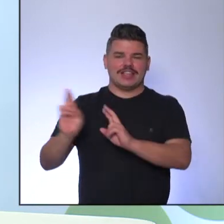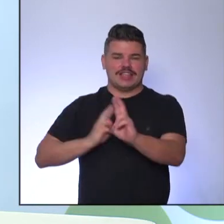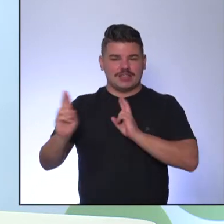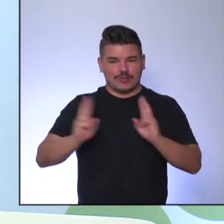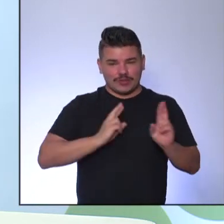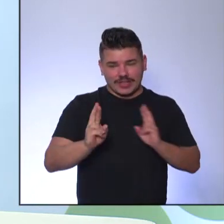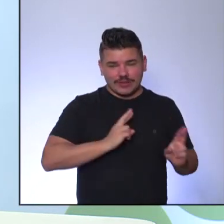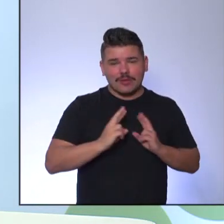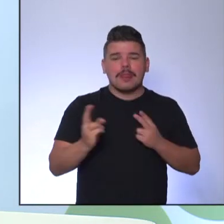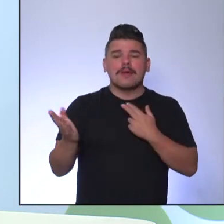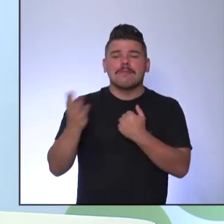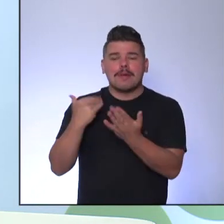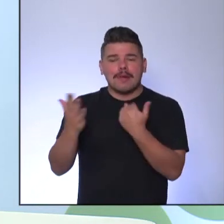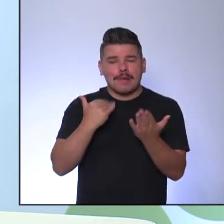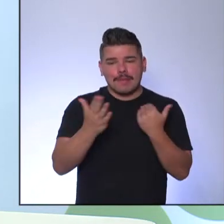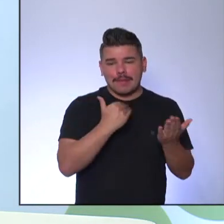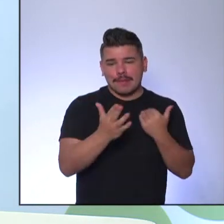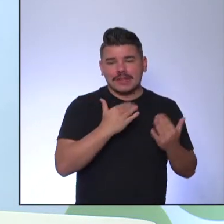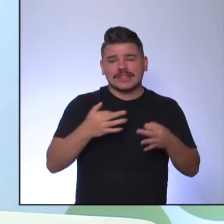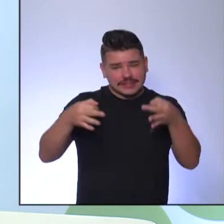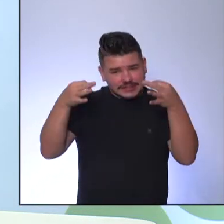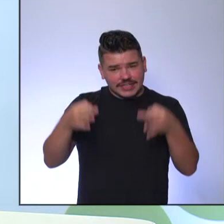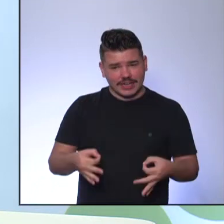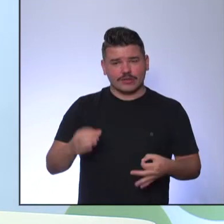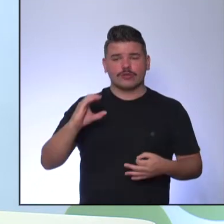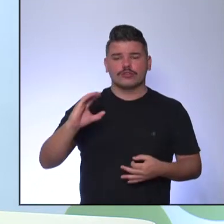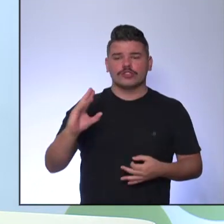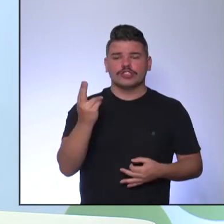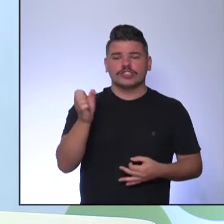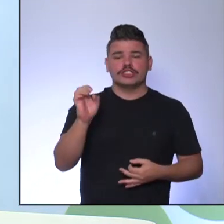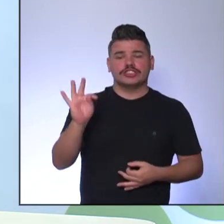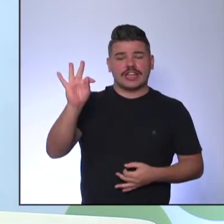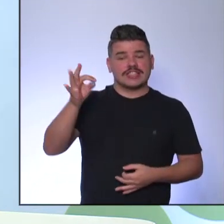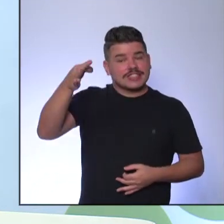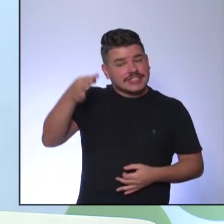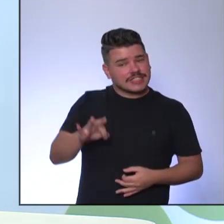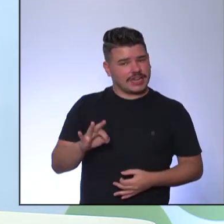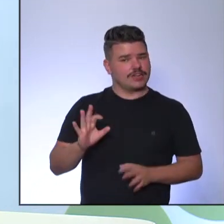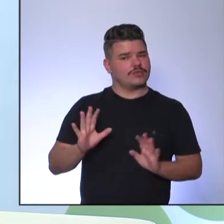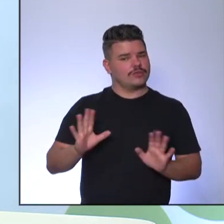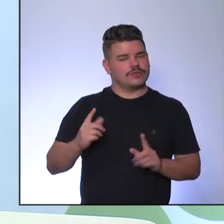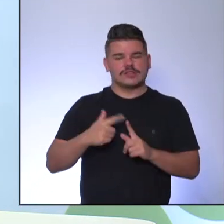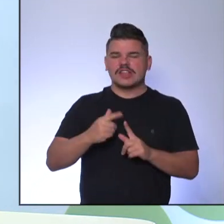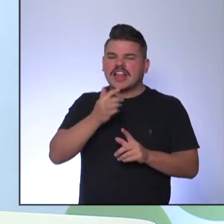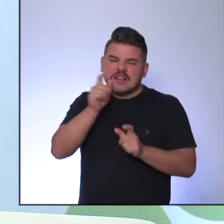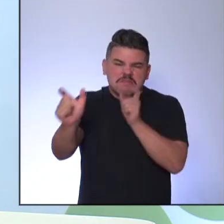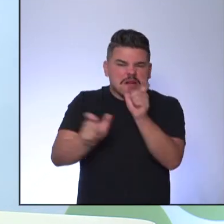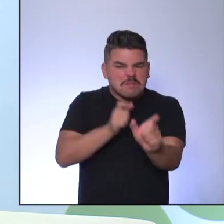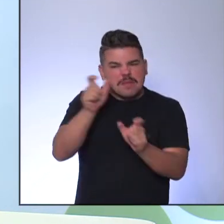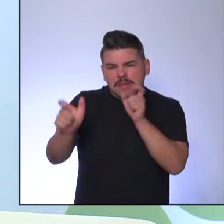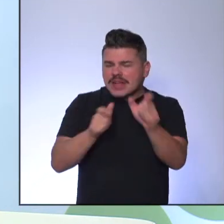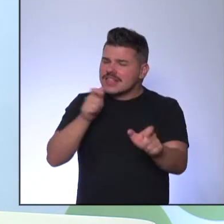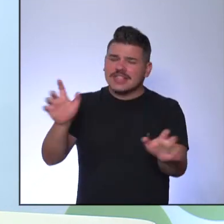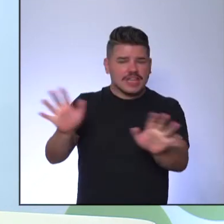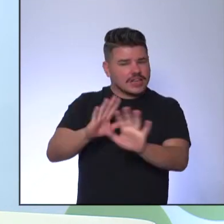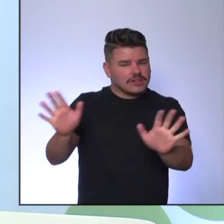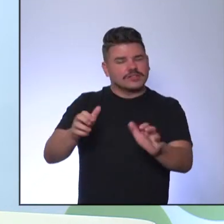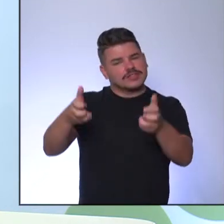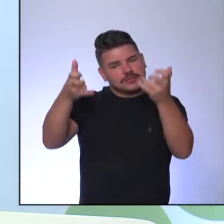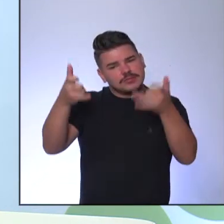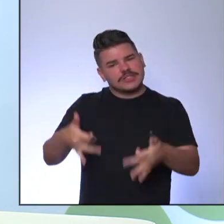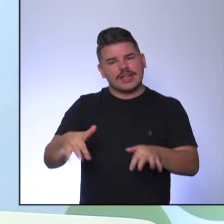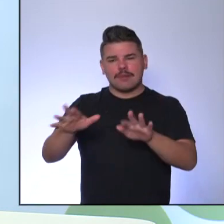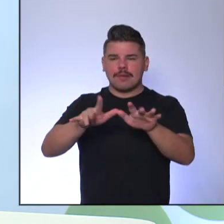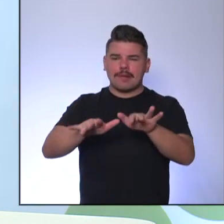o chat de forma inteligente, né? Porque o chat está disposto aí para que você coloque sua contribuição,